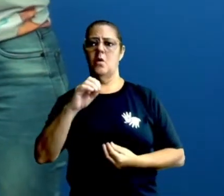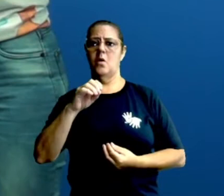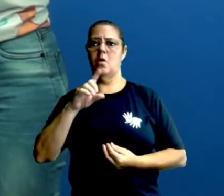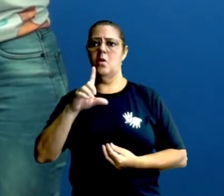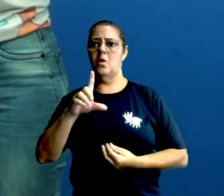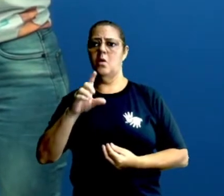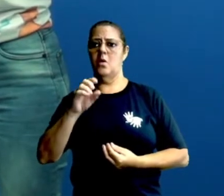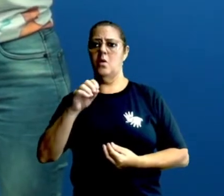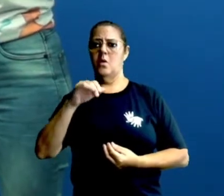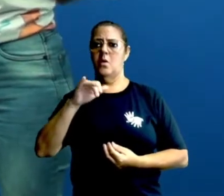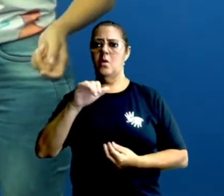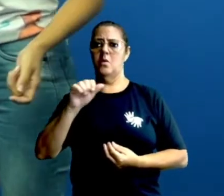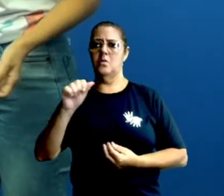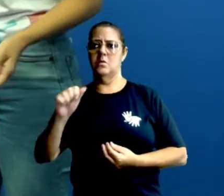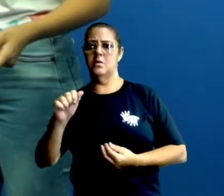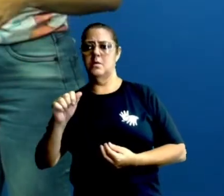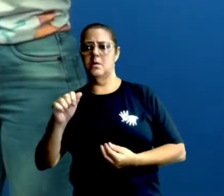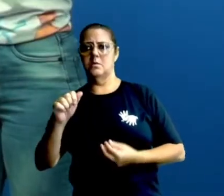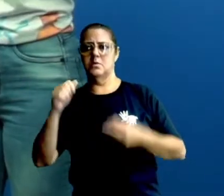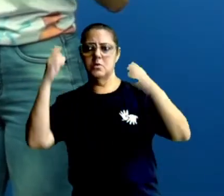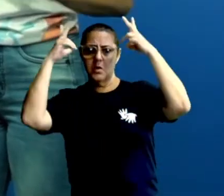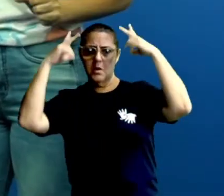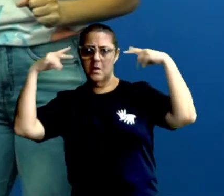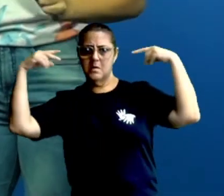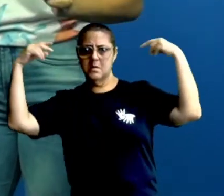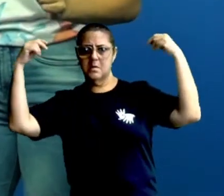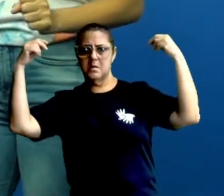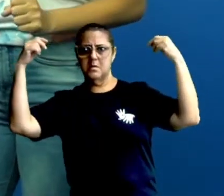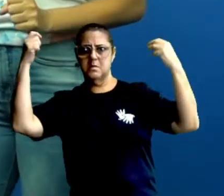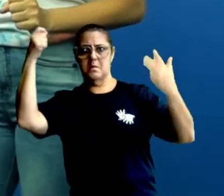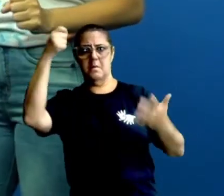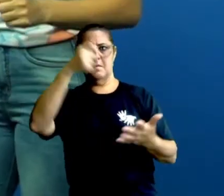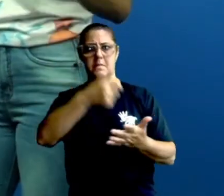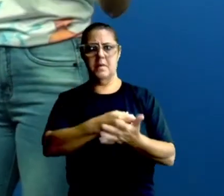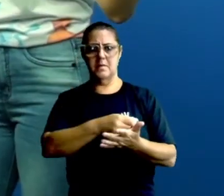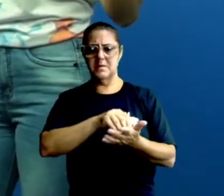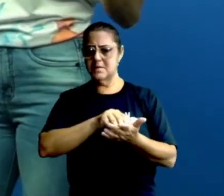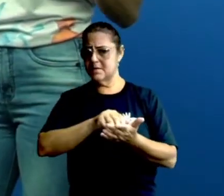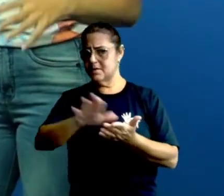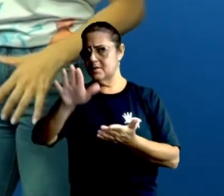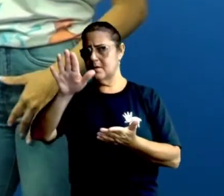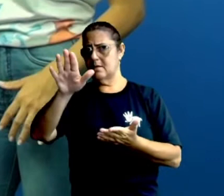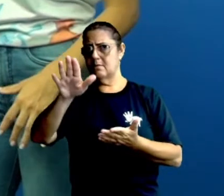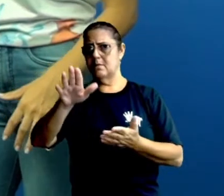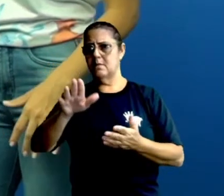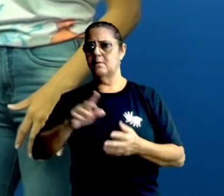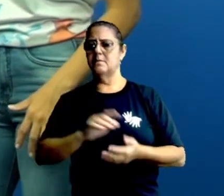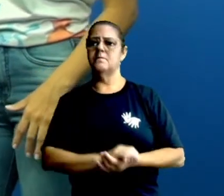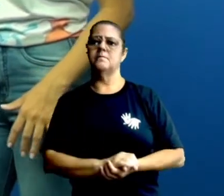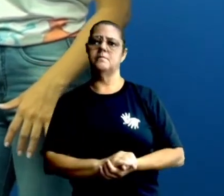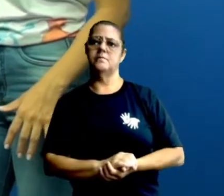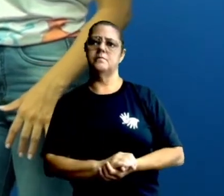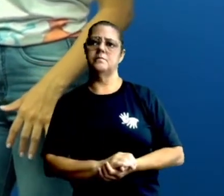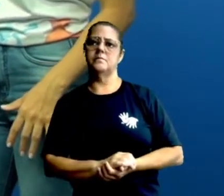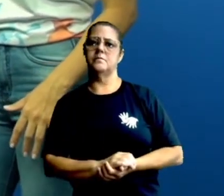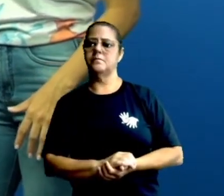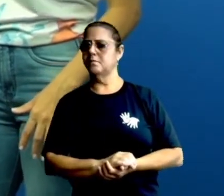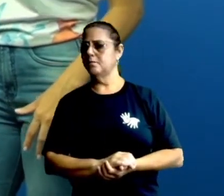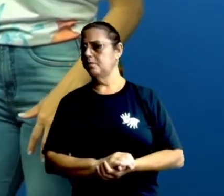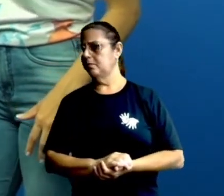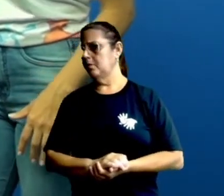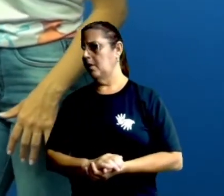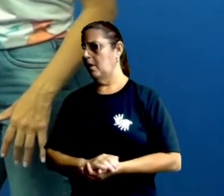né, vai pagar uma quantia para que os holandeses vão de vez, saiam, desocupem o espaço de